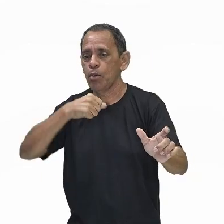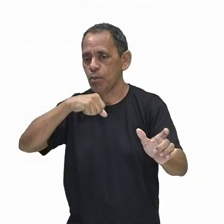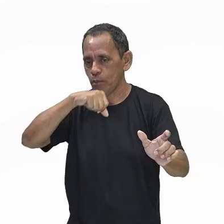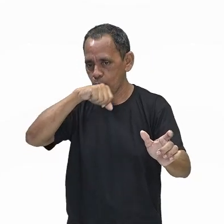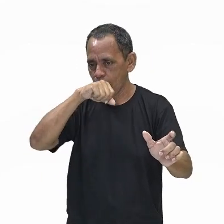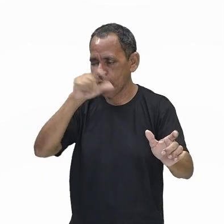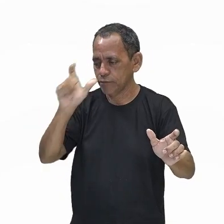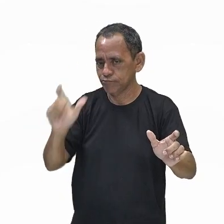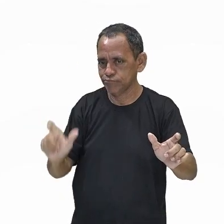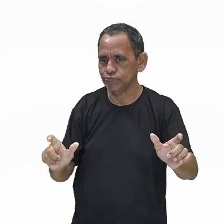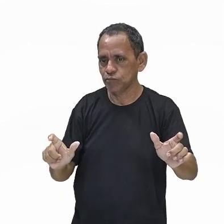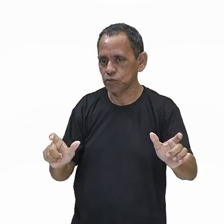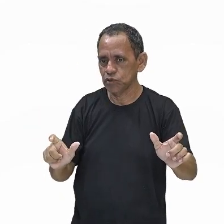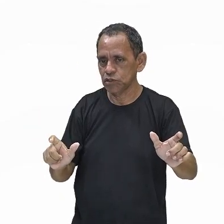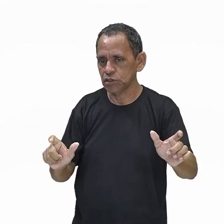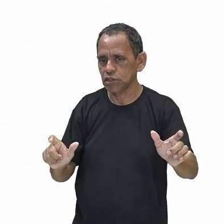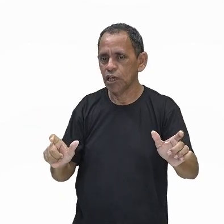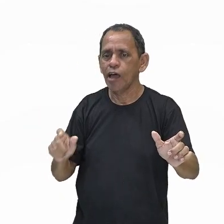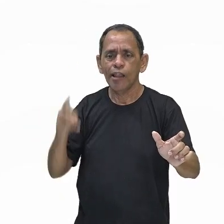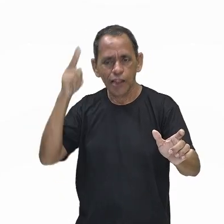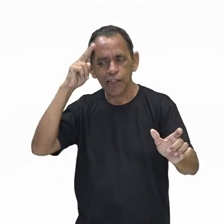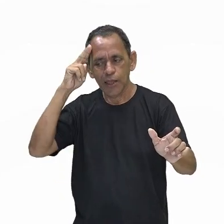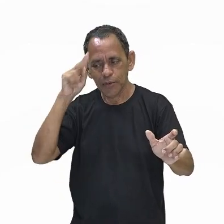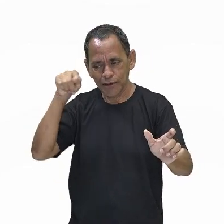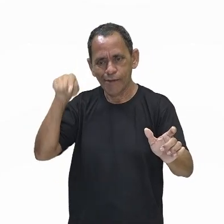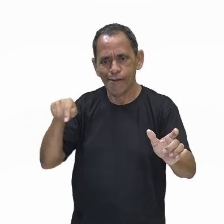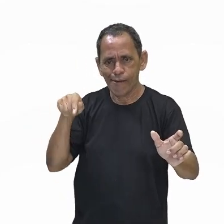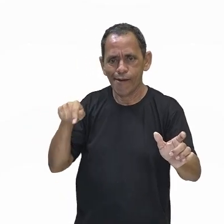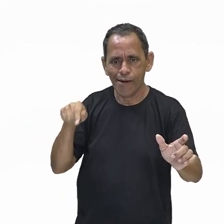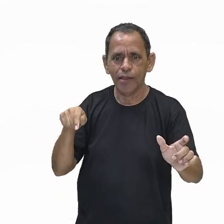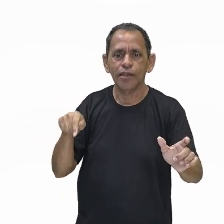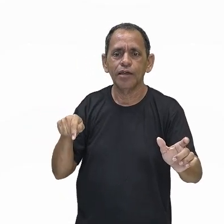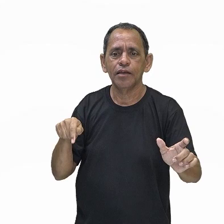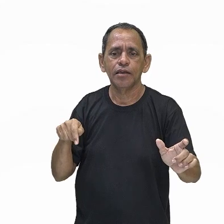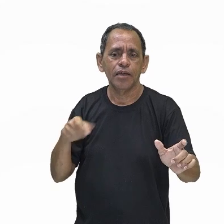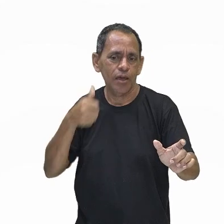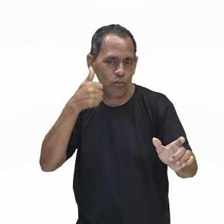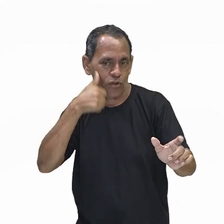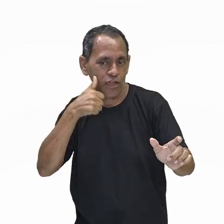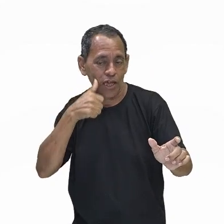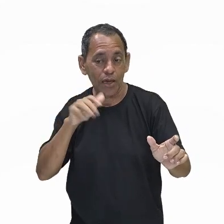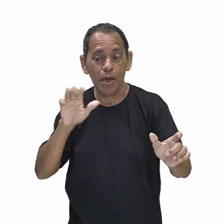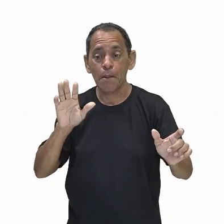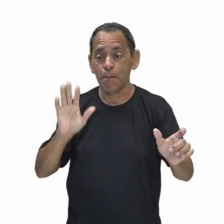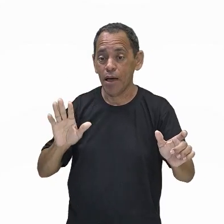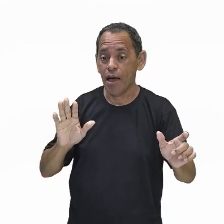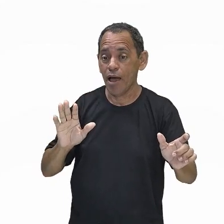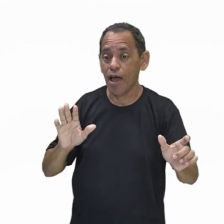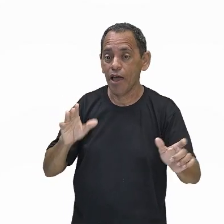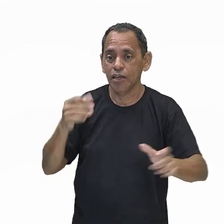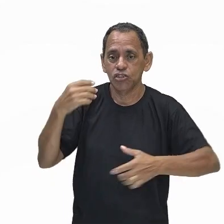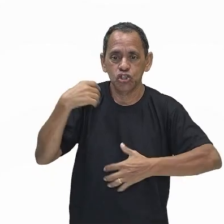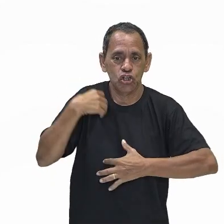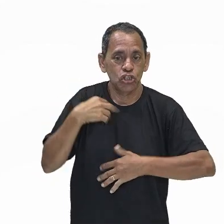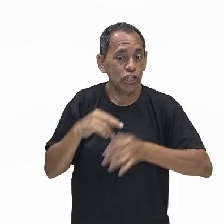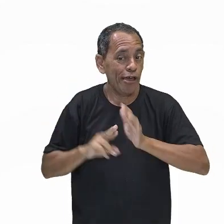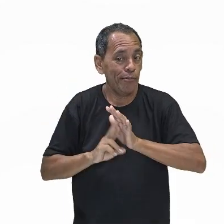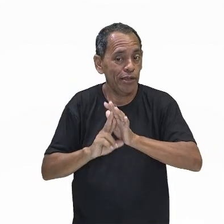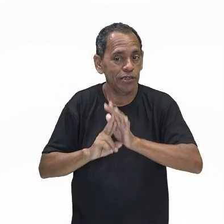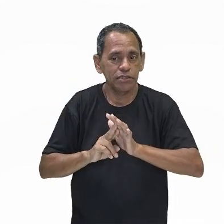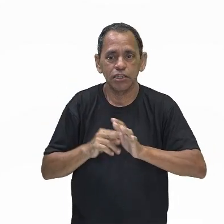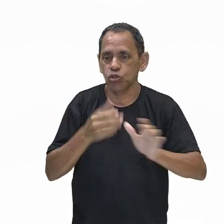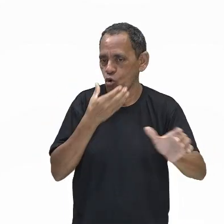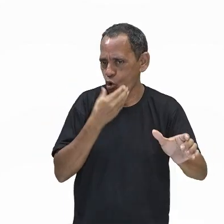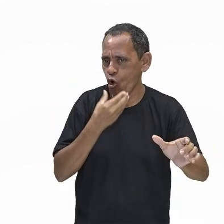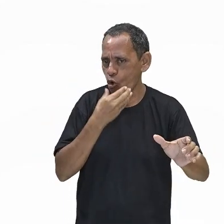tá como homem, lembrando que, na verdade, ela é o quê? Mulher, tá? Medeiro Vaz, outro chefe dos jagunços,